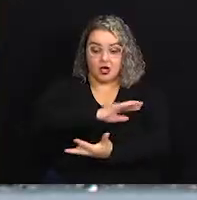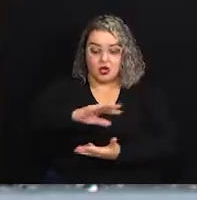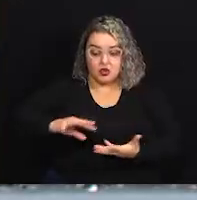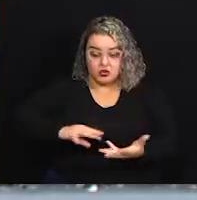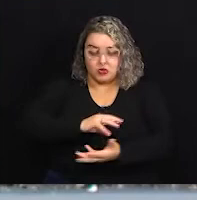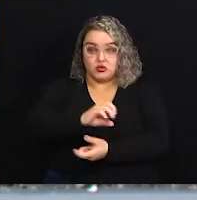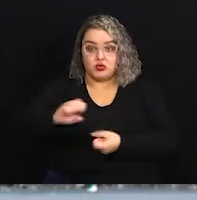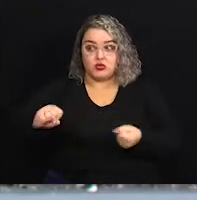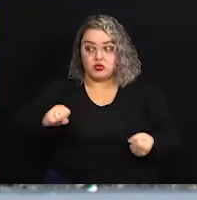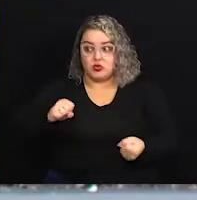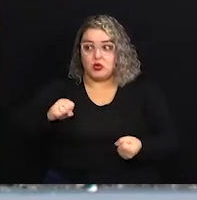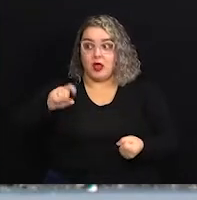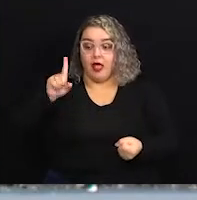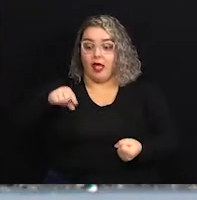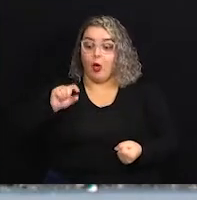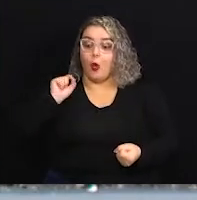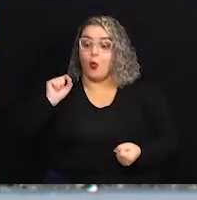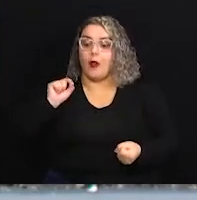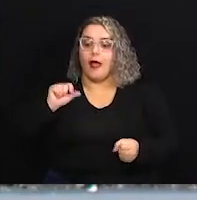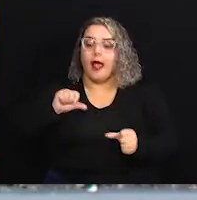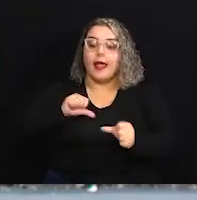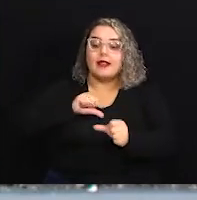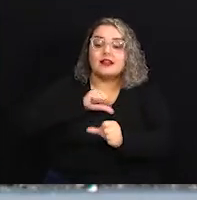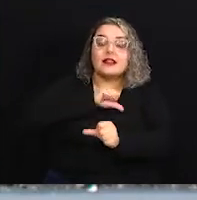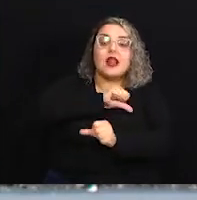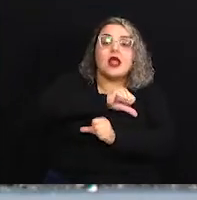Sustentabilidade é transformação.